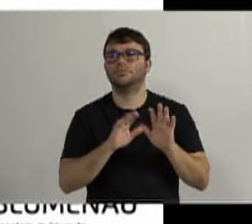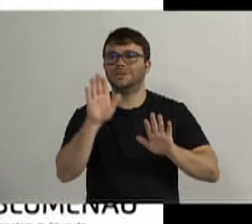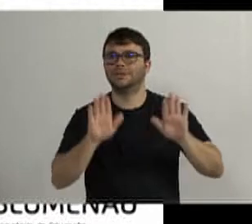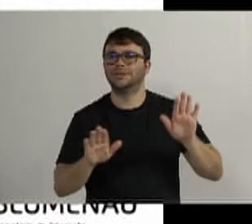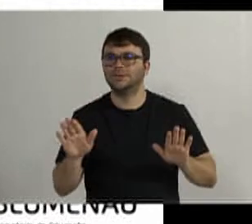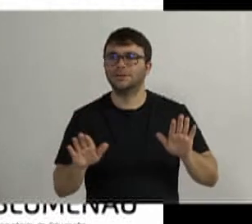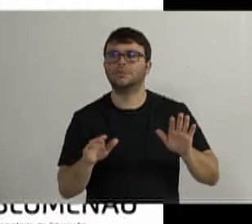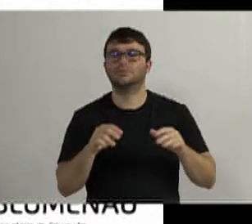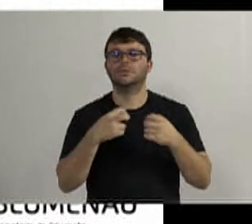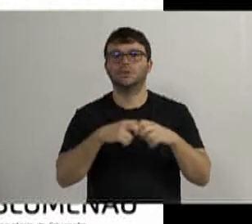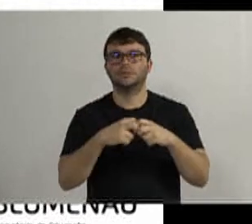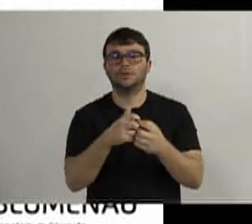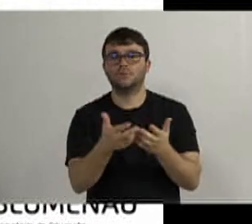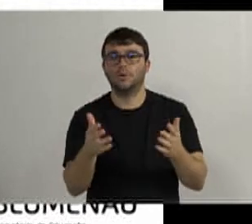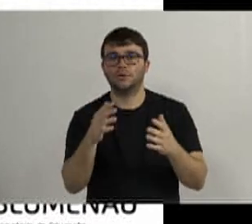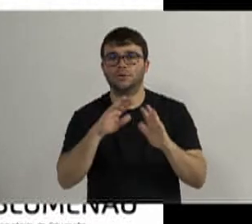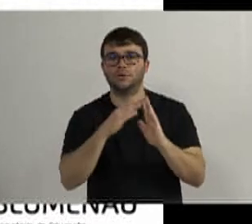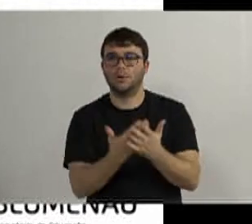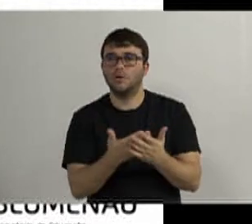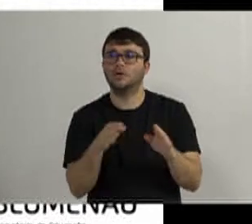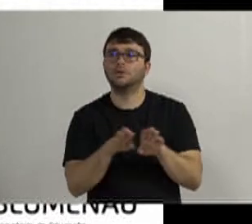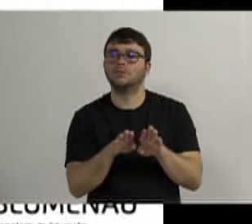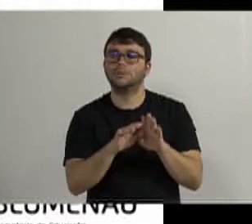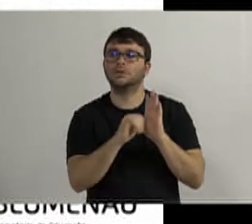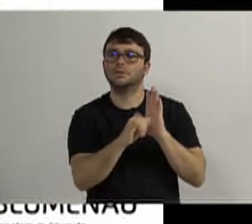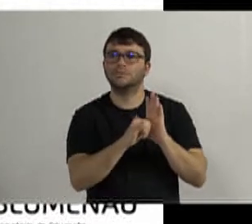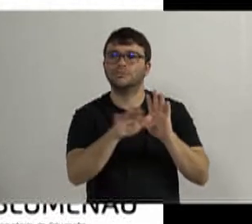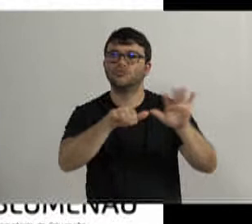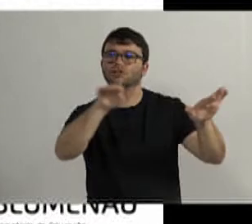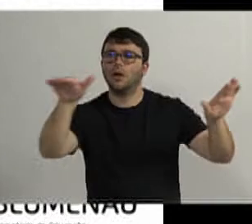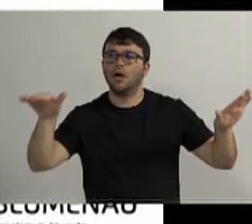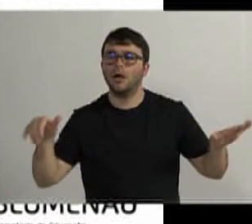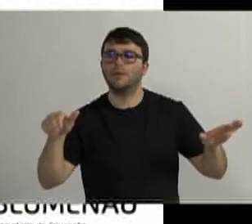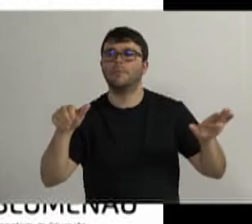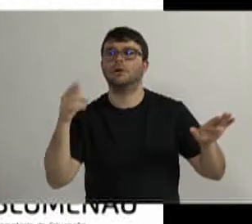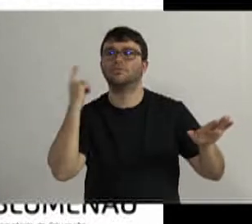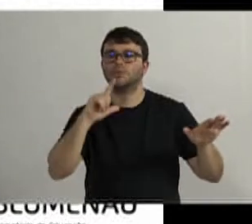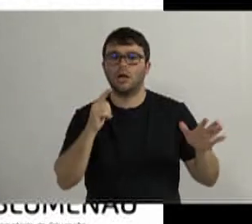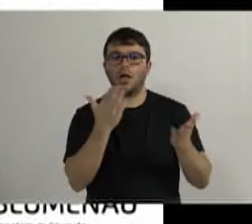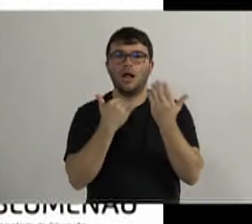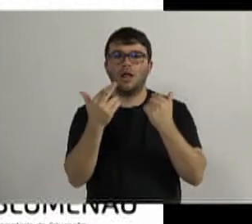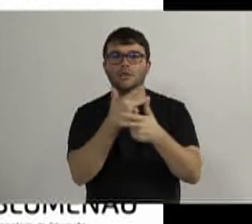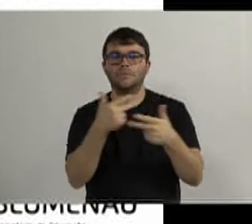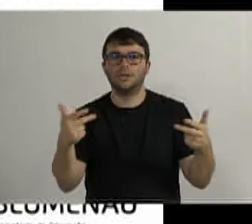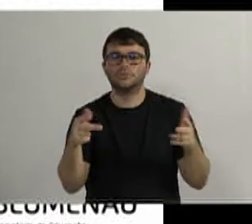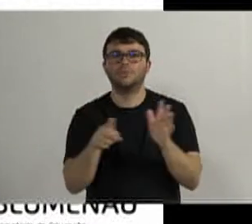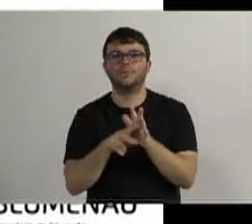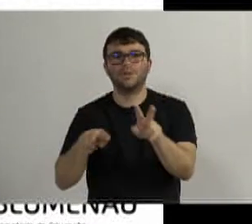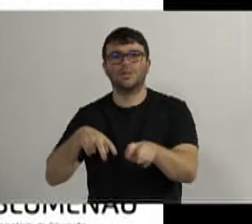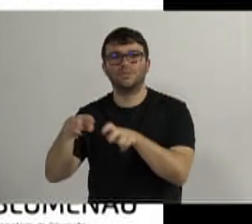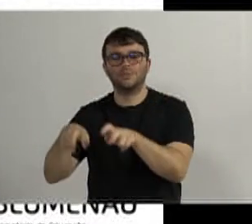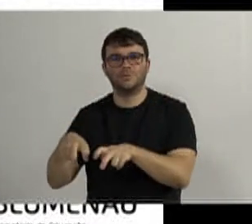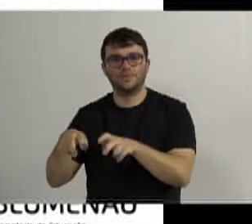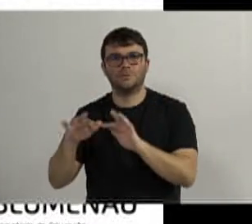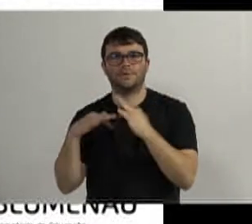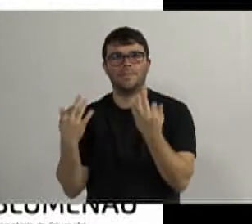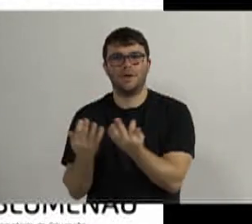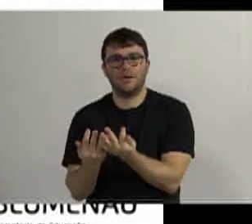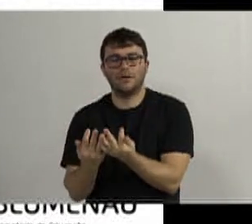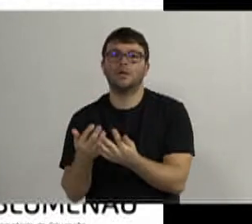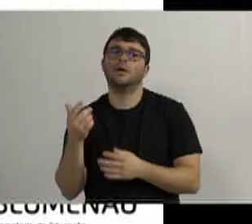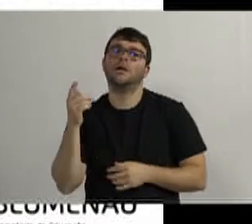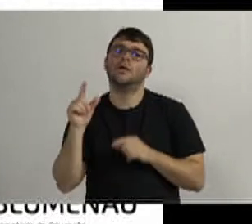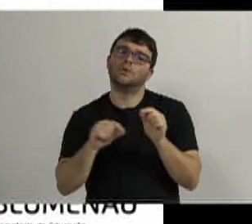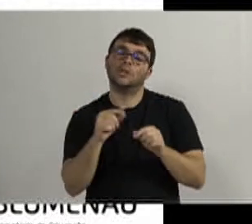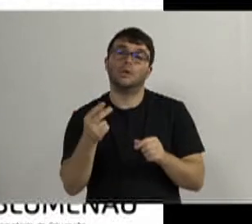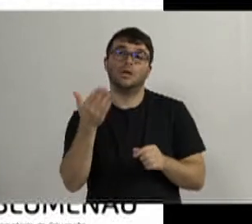o edital de chamada pública da aquisição para a questão de alimentos da agricultura familiar diferentona do ano passado nós devemos lançar dois